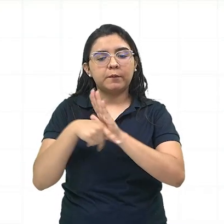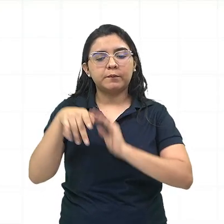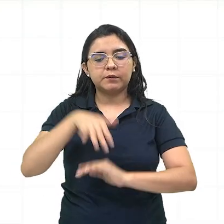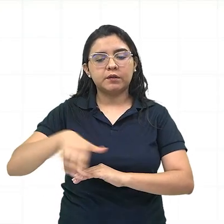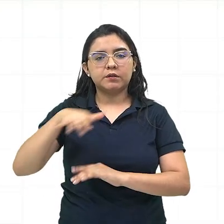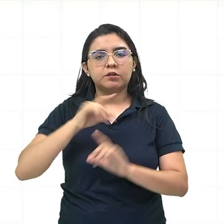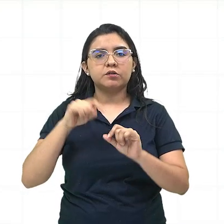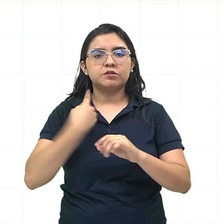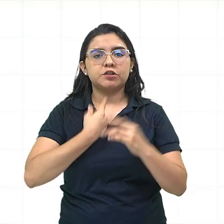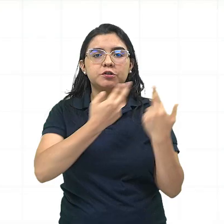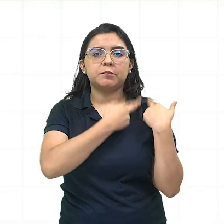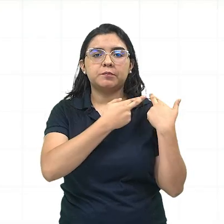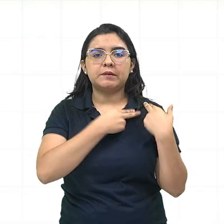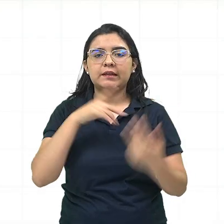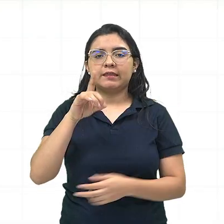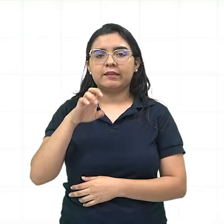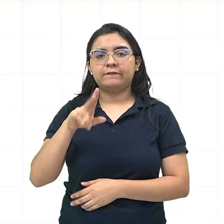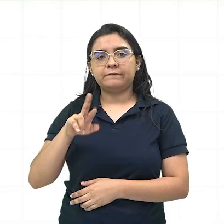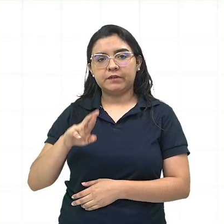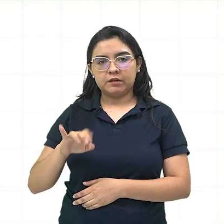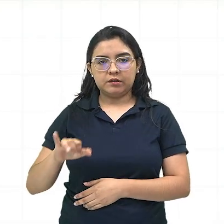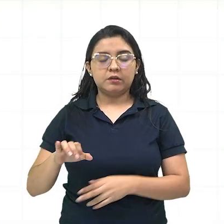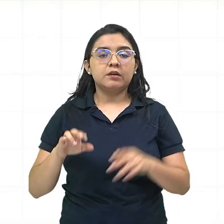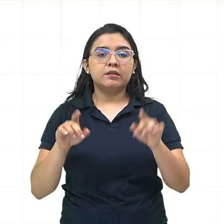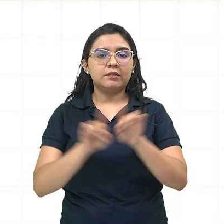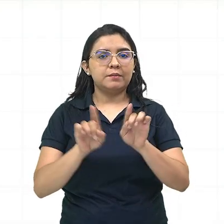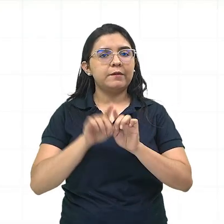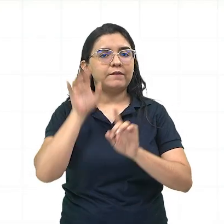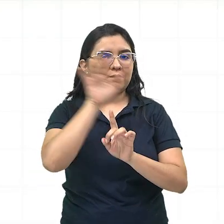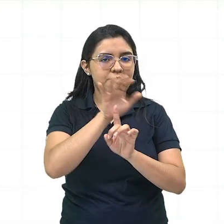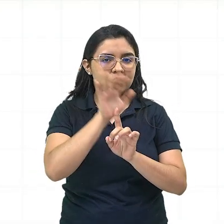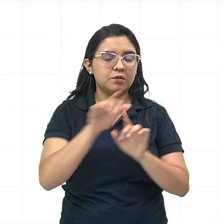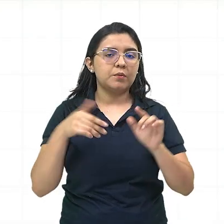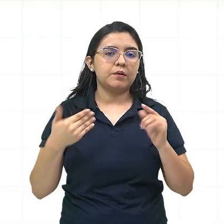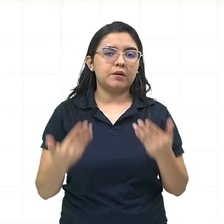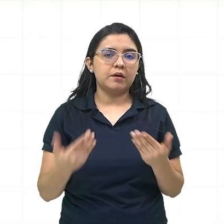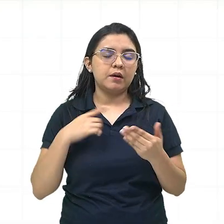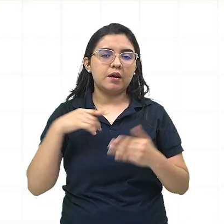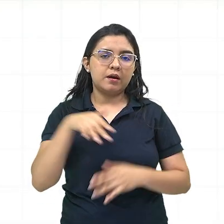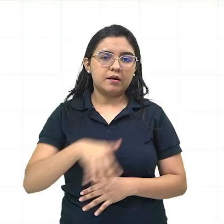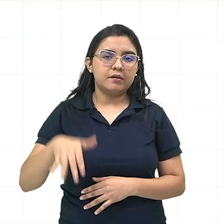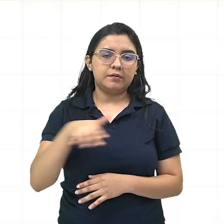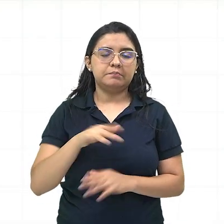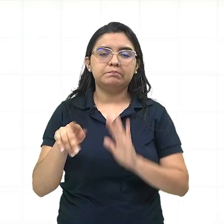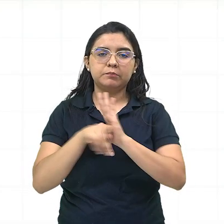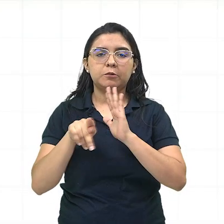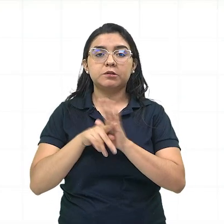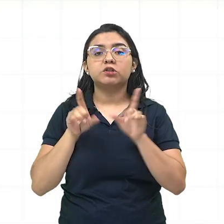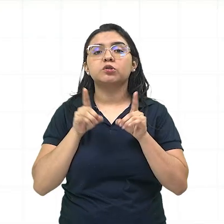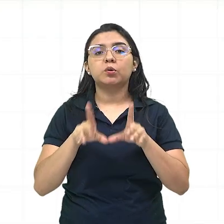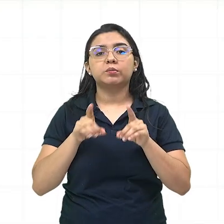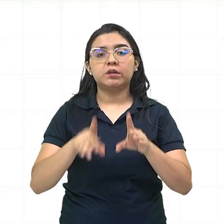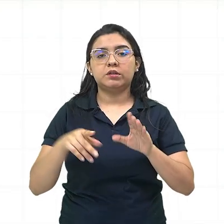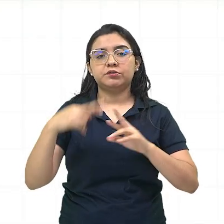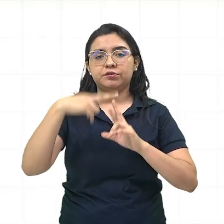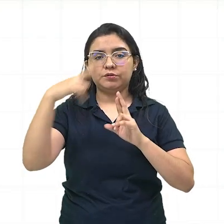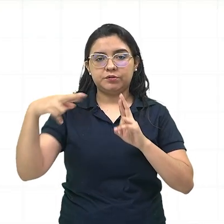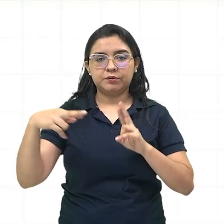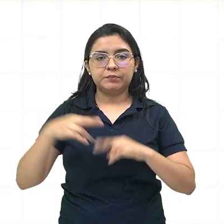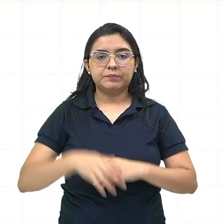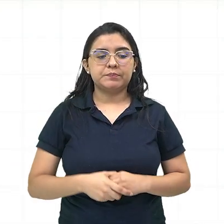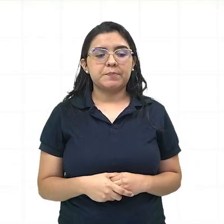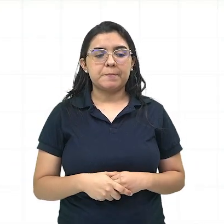dos deveres, eles, de certa forma, também vão influenciar o terreno das doutrinas religiosas.